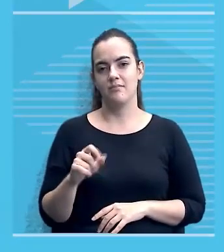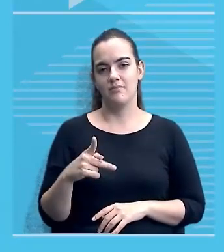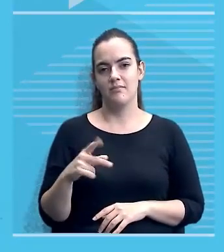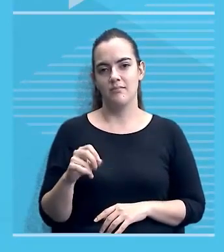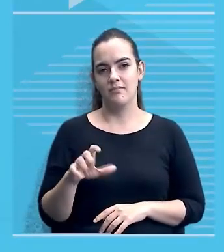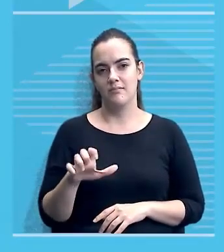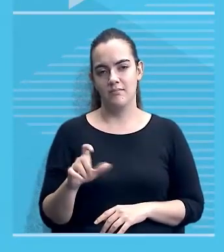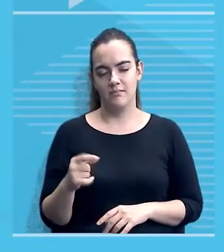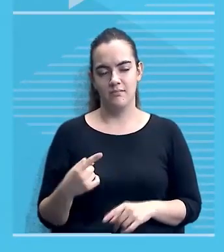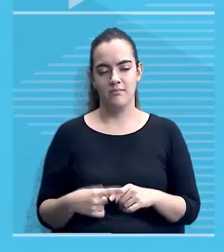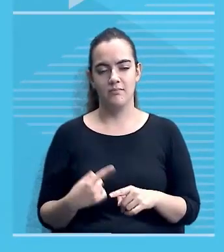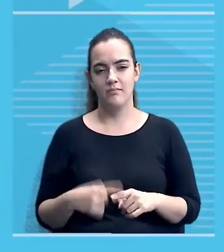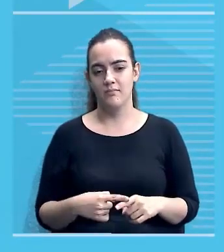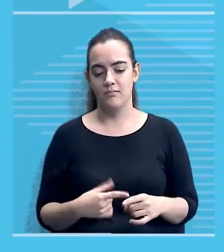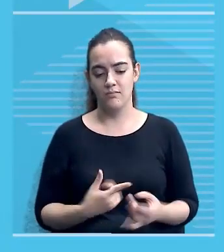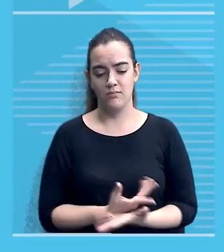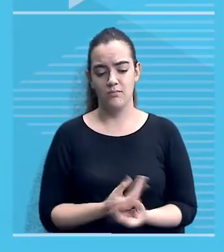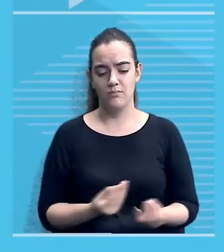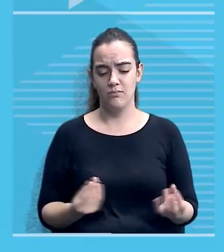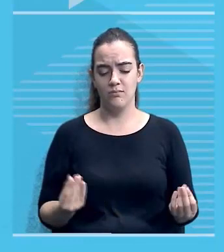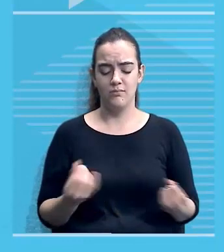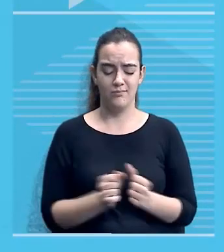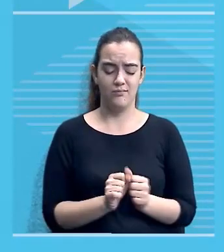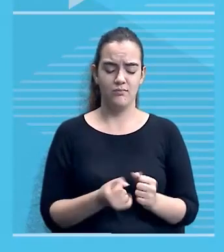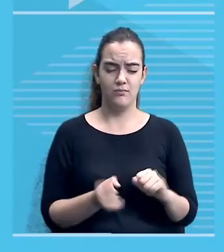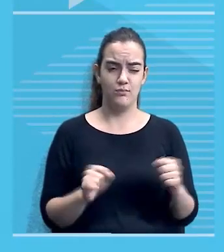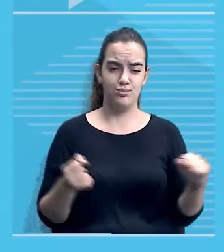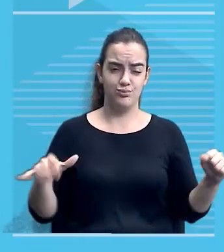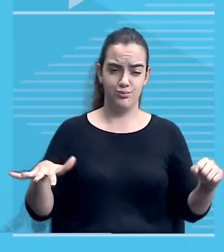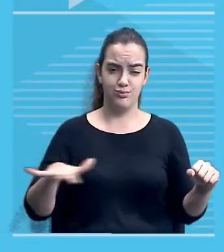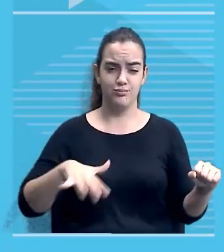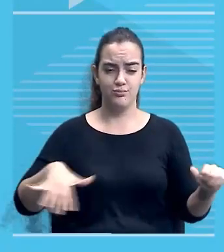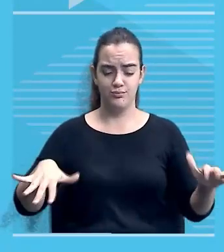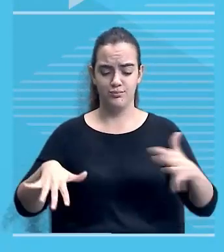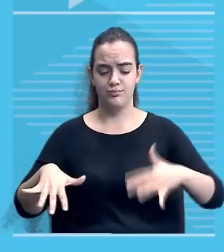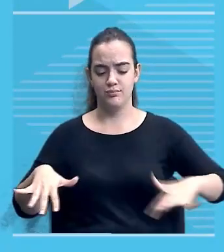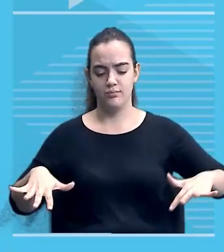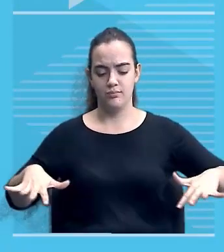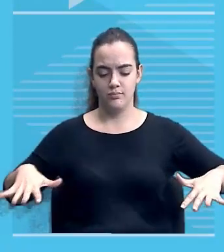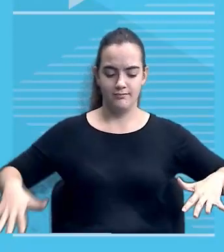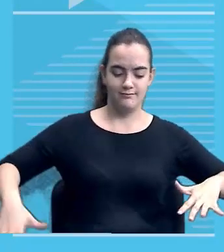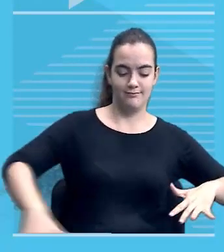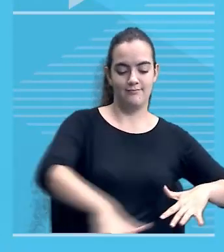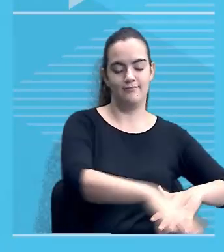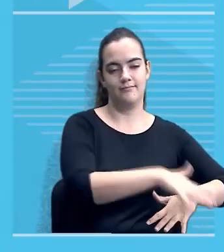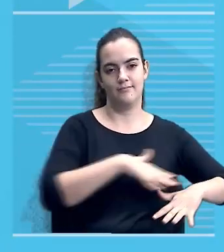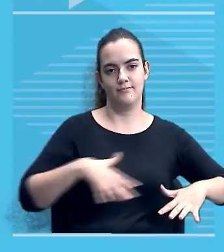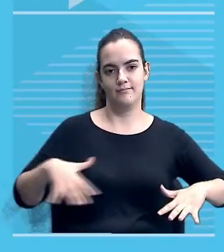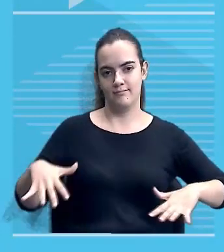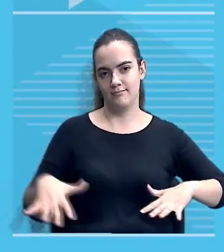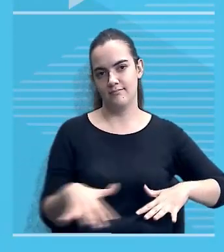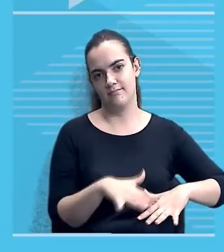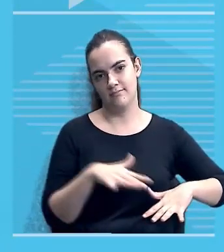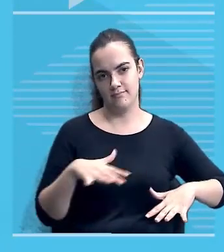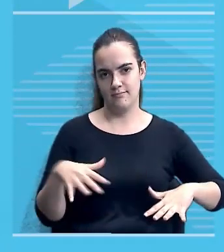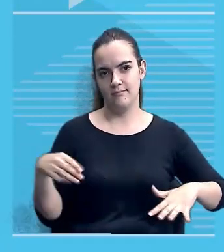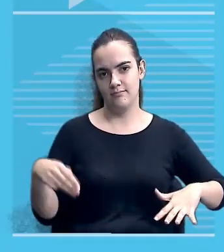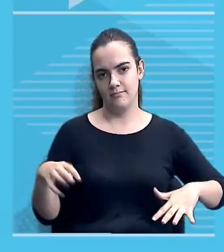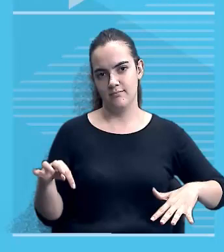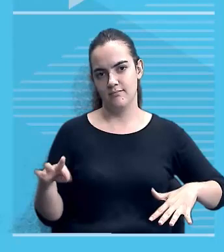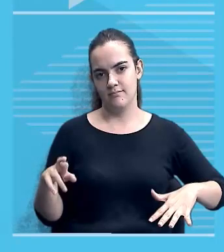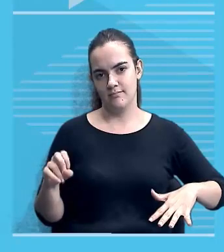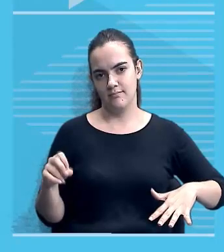bastante urbanizada tá bem Ampla certo e é formado por mais de uma região metropolitana